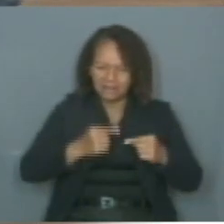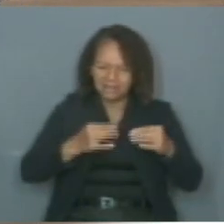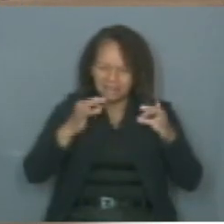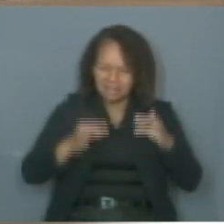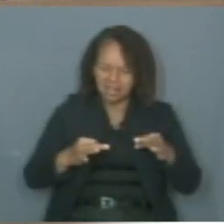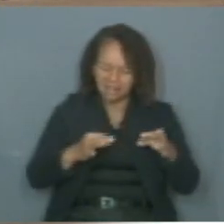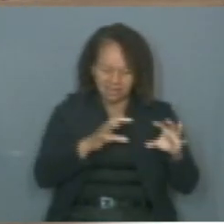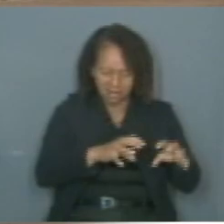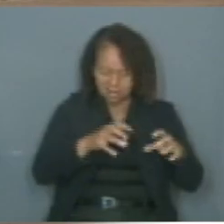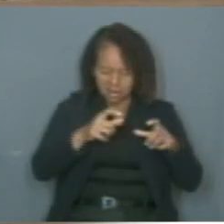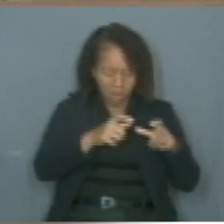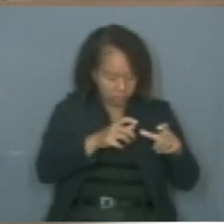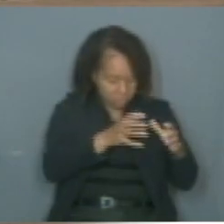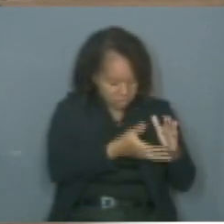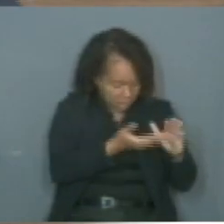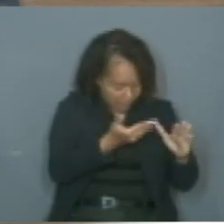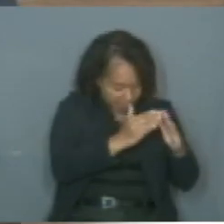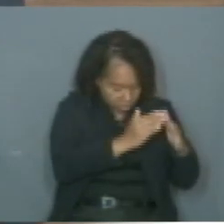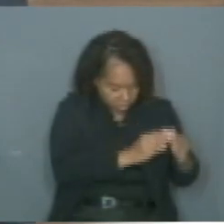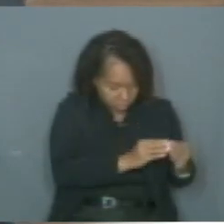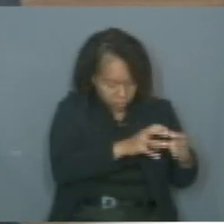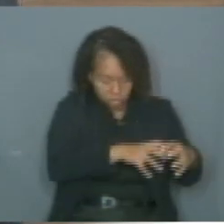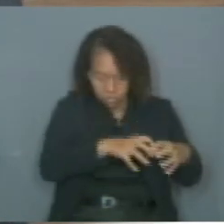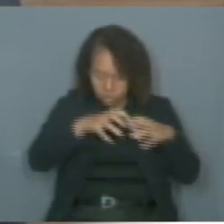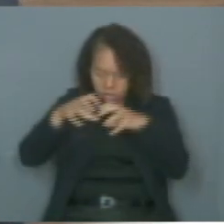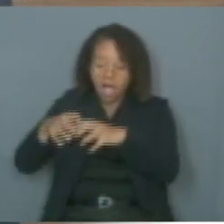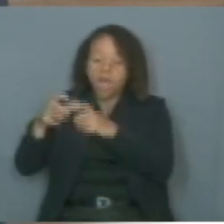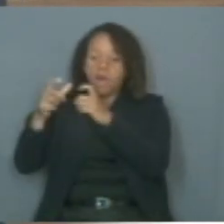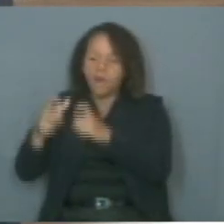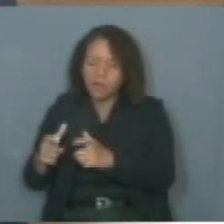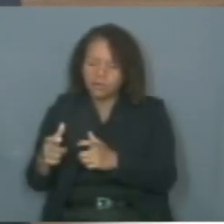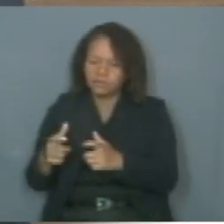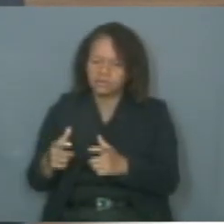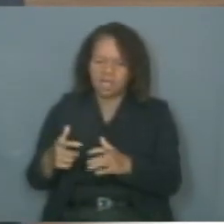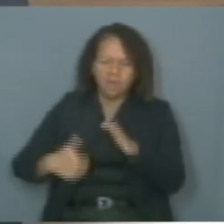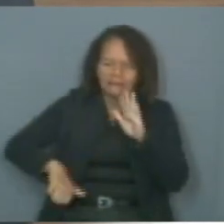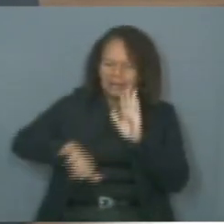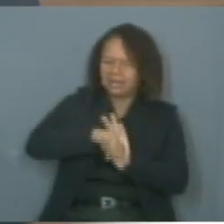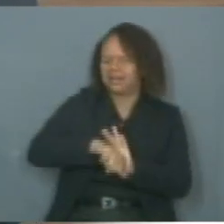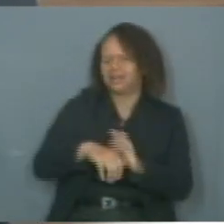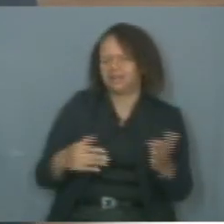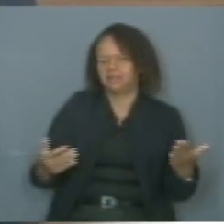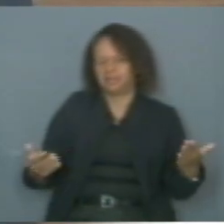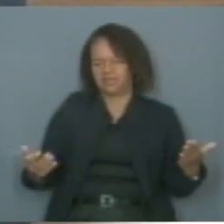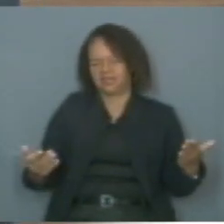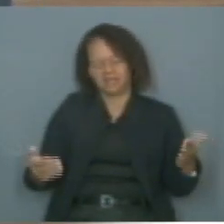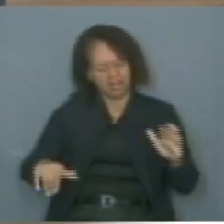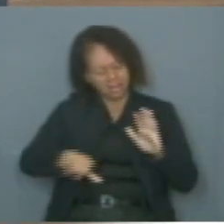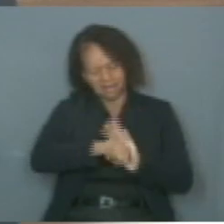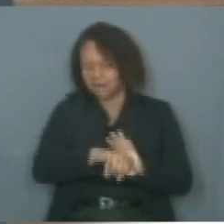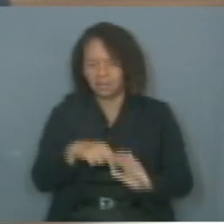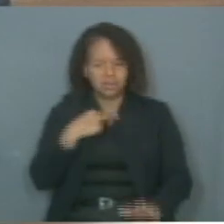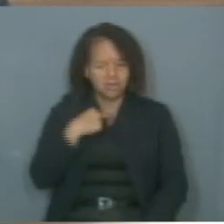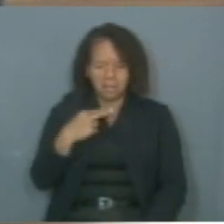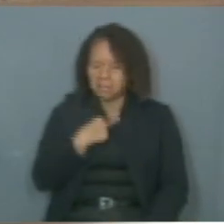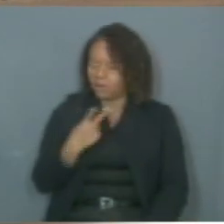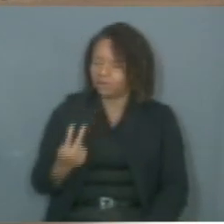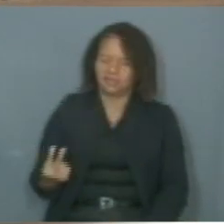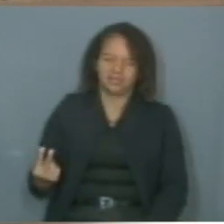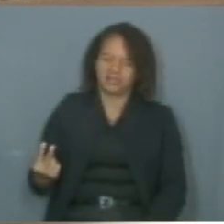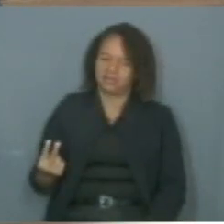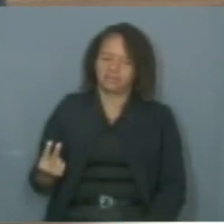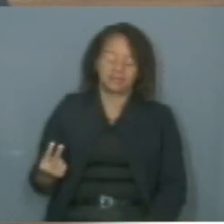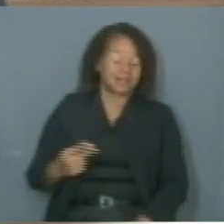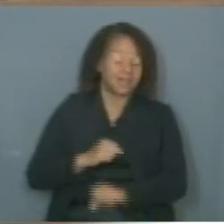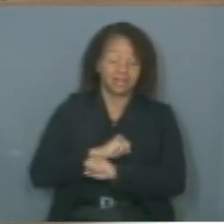de realocação, ou então de um manejamento dessas pessoas, é um crime, minha gente. É um crime, a gente não pode, sob